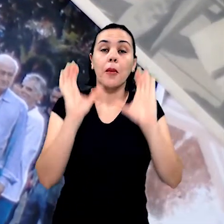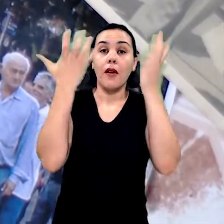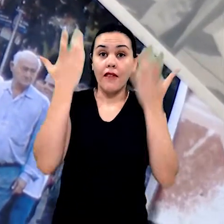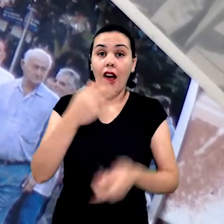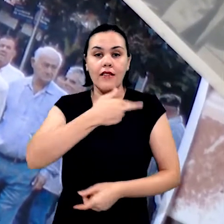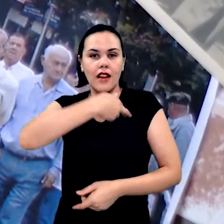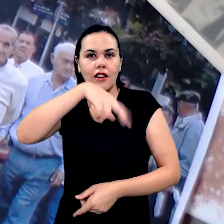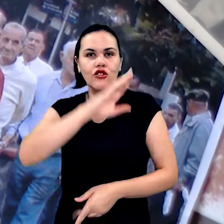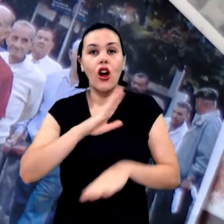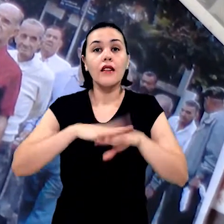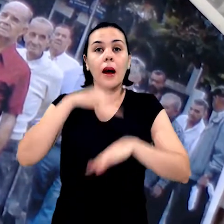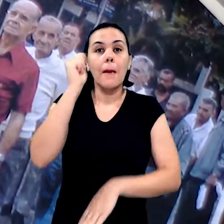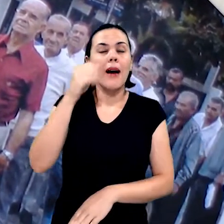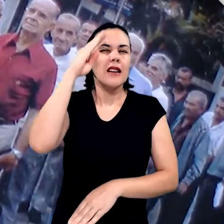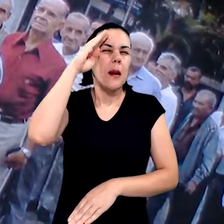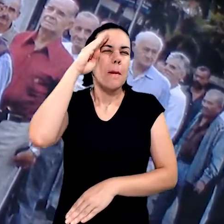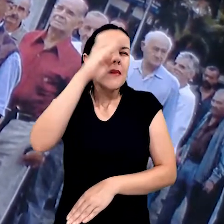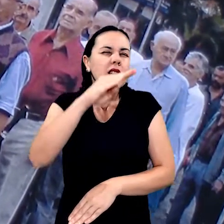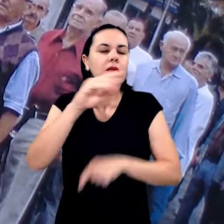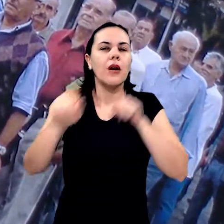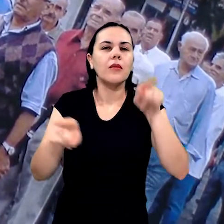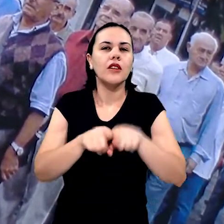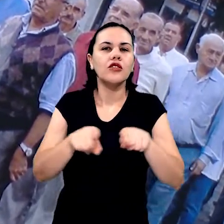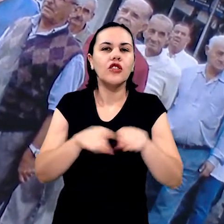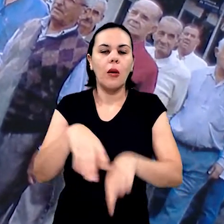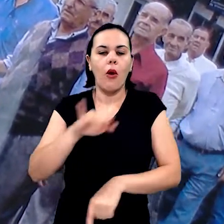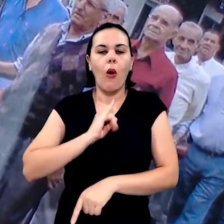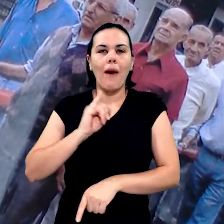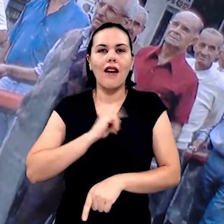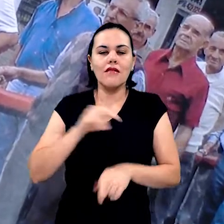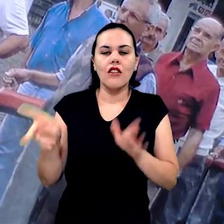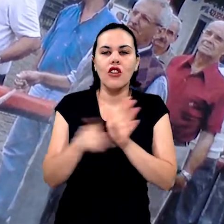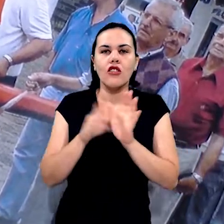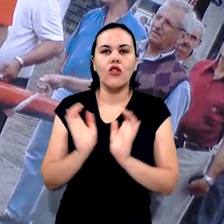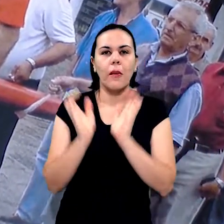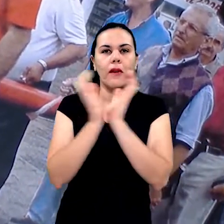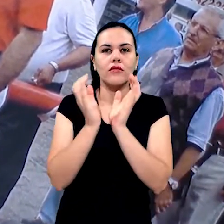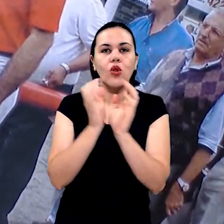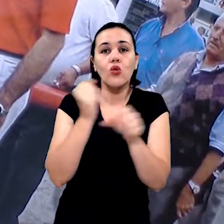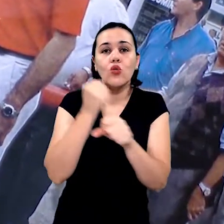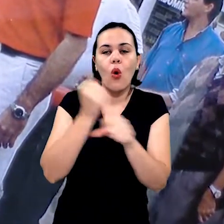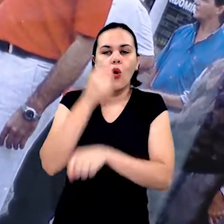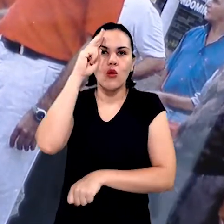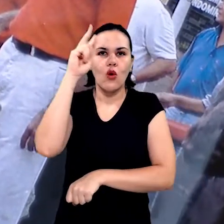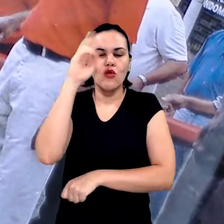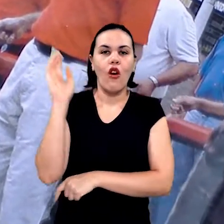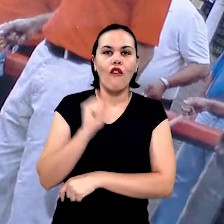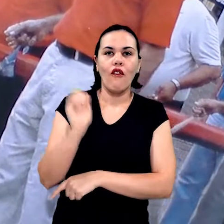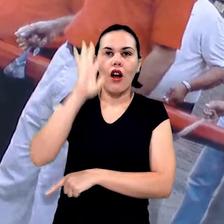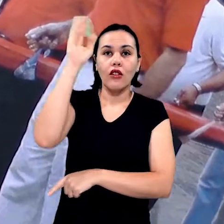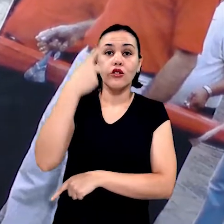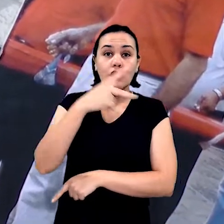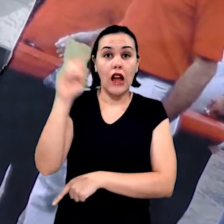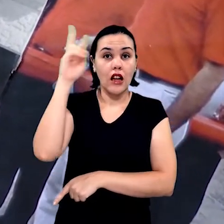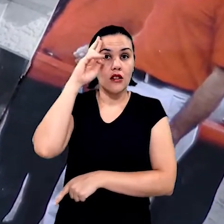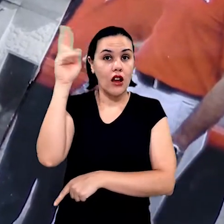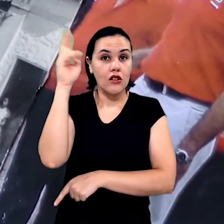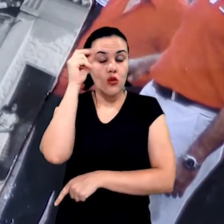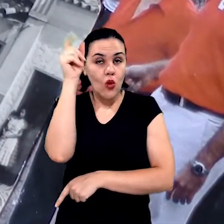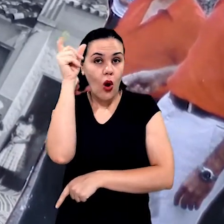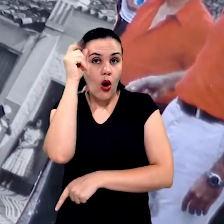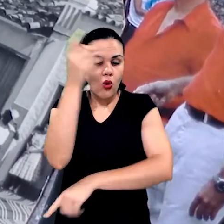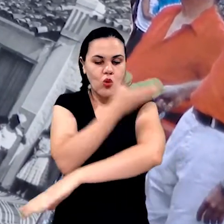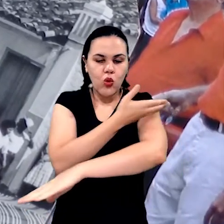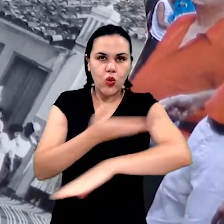como uma festa religiosa, mas principalmente como a identidade de um povo que constrói a sua história valorizando a sua